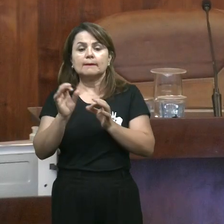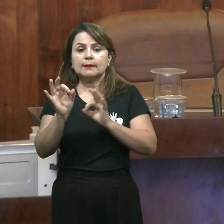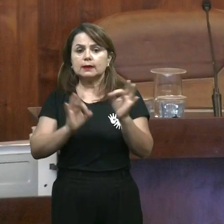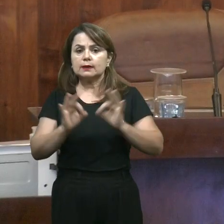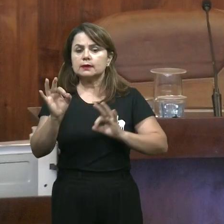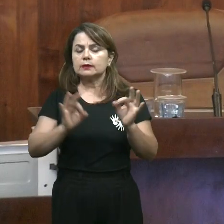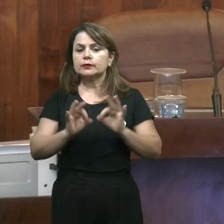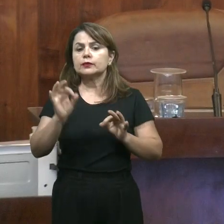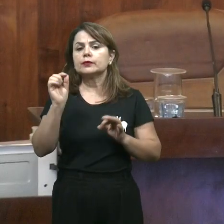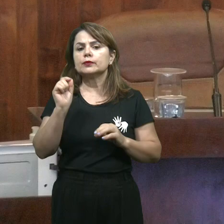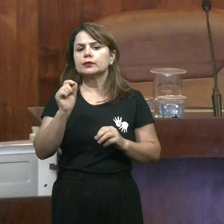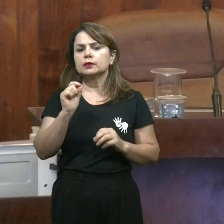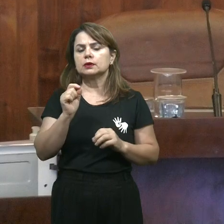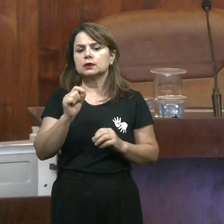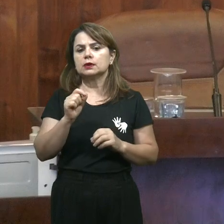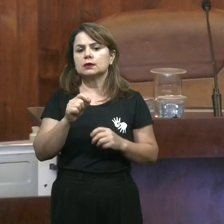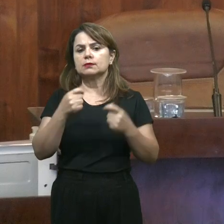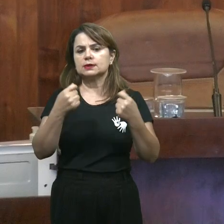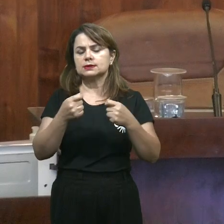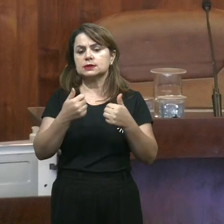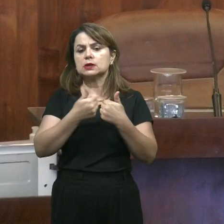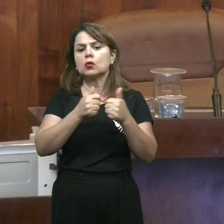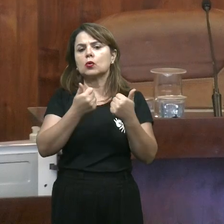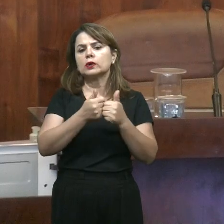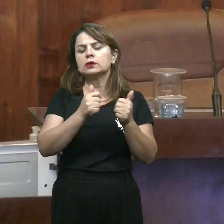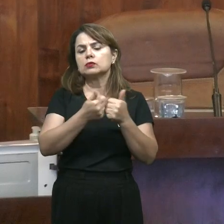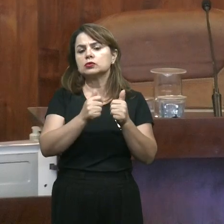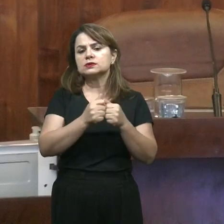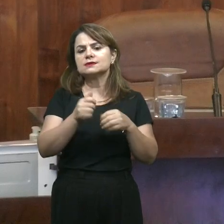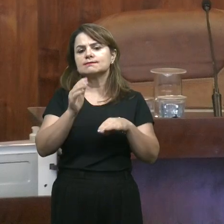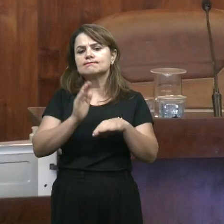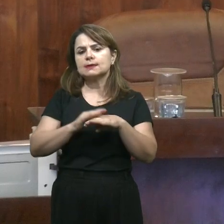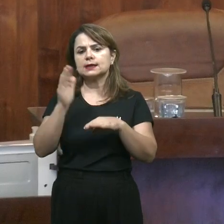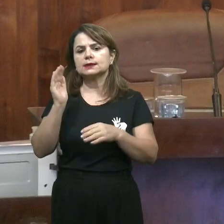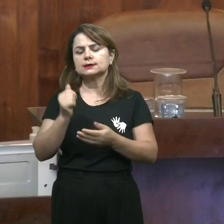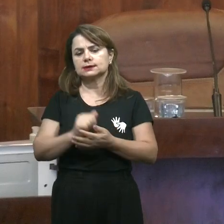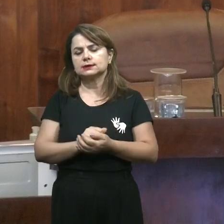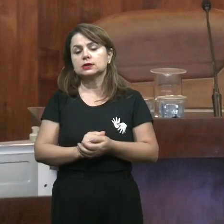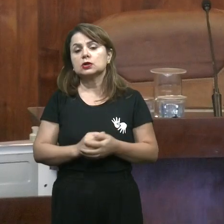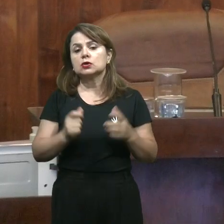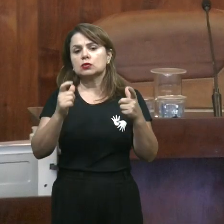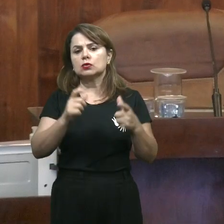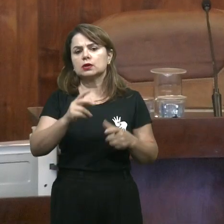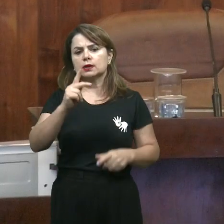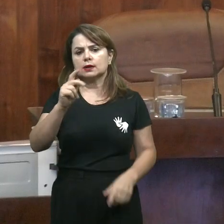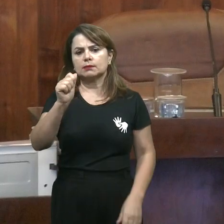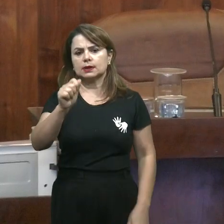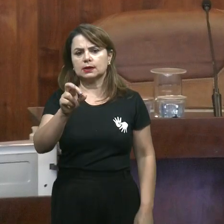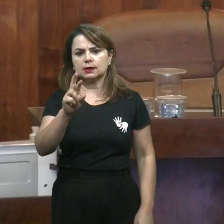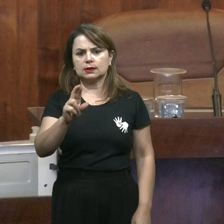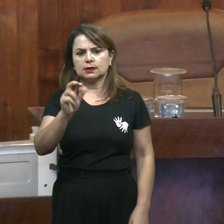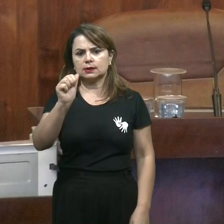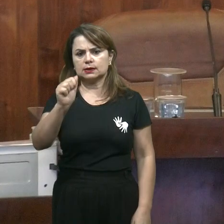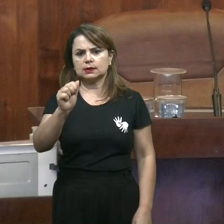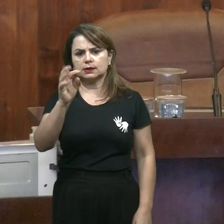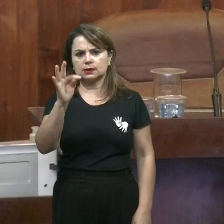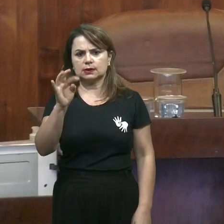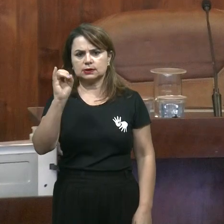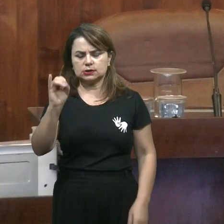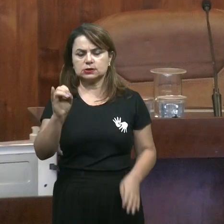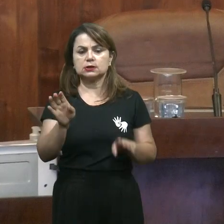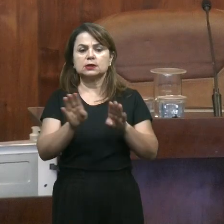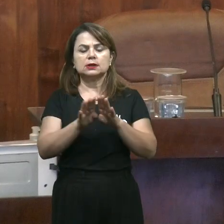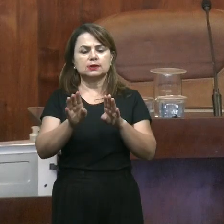viabilizar aumento de frota de ônibus que atende no bairro Jardim Paraty e Jardim Portal do Sol. Haja vista que